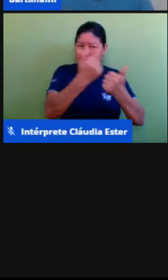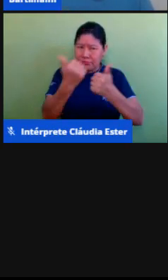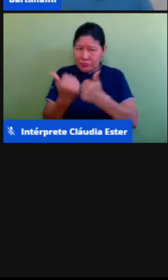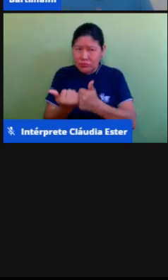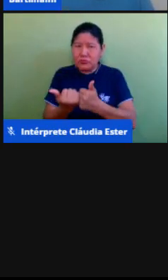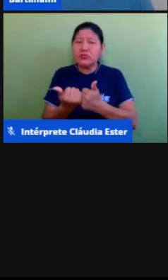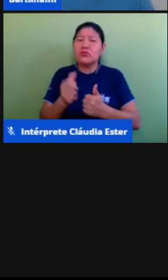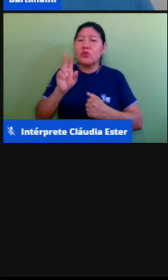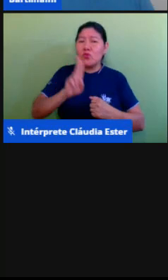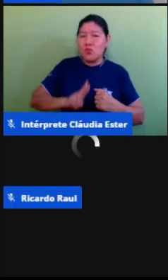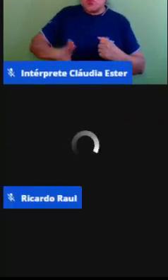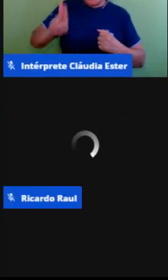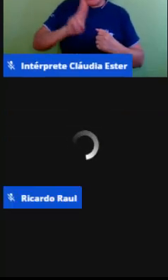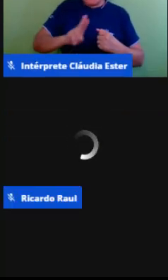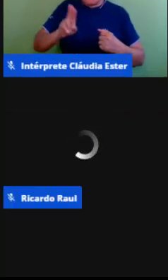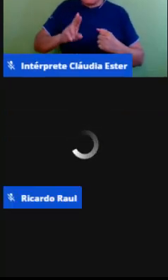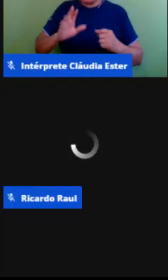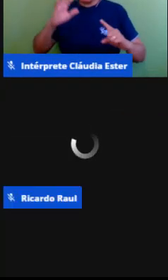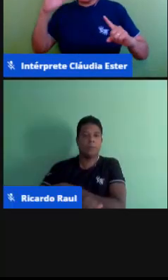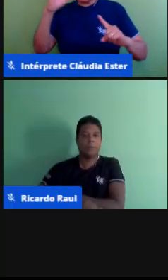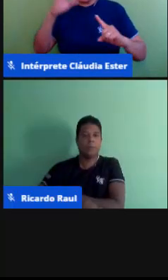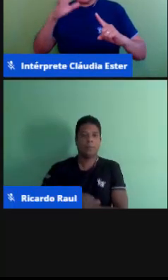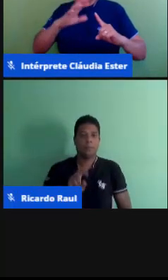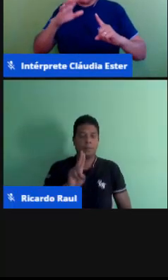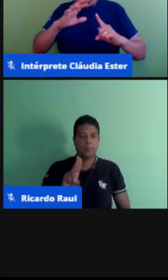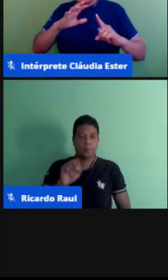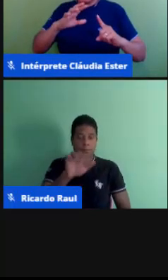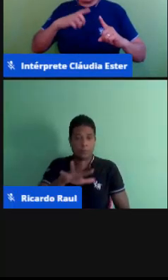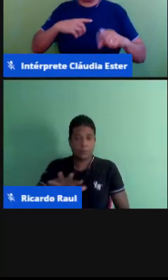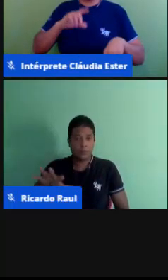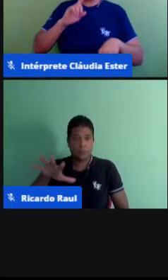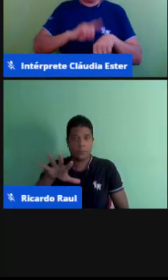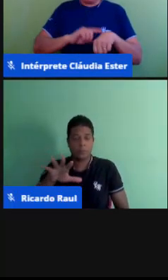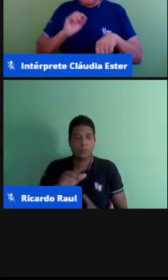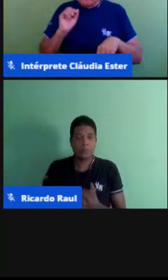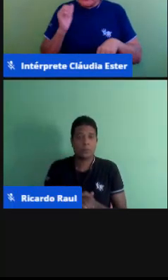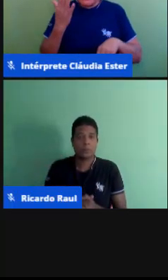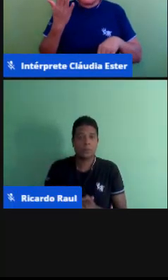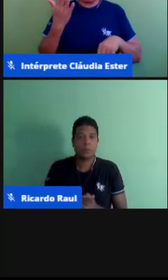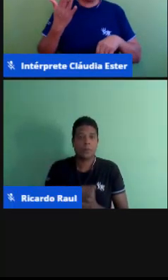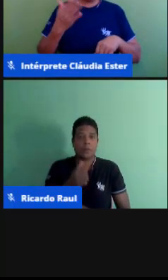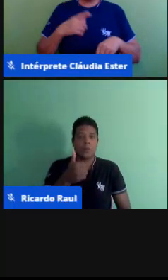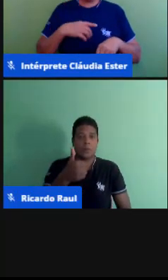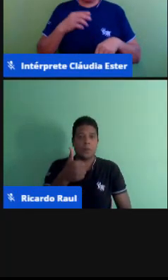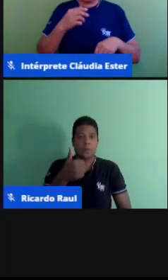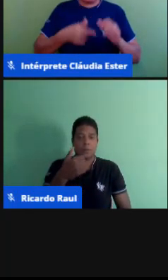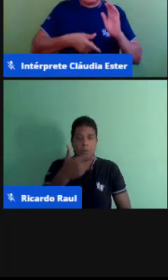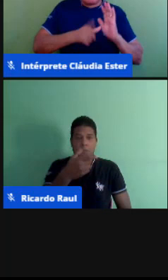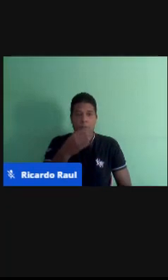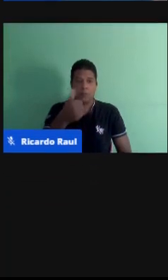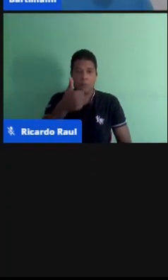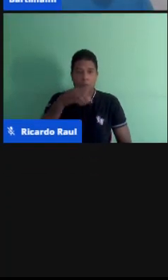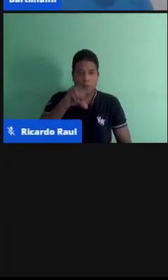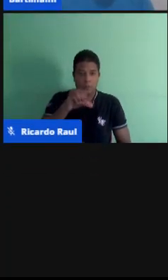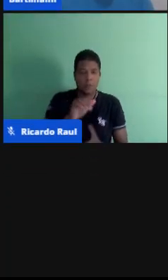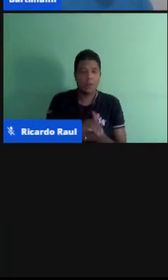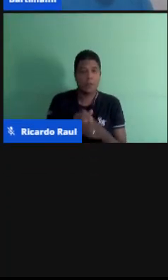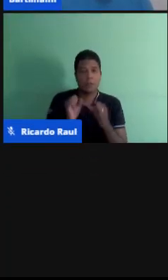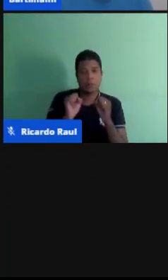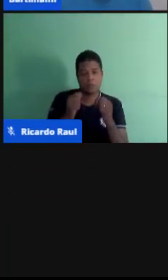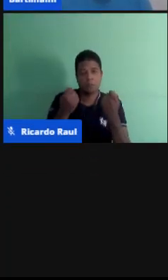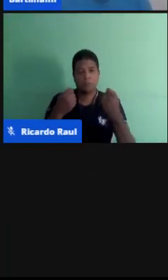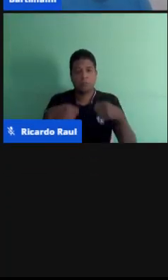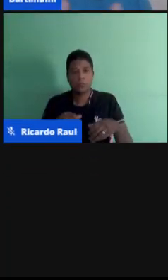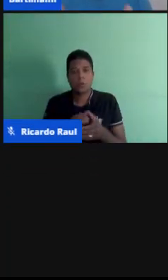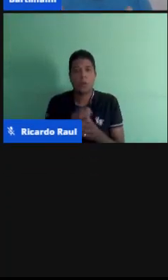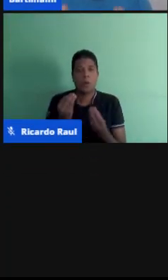de uso em função, né, da variação temporal, como estava em 85, como está em 2019. Lembrando, possibilidades.